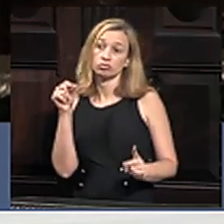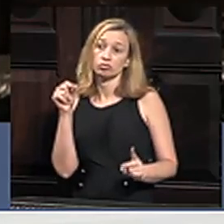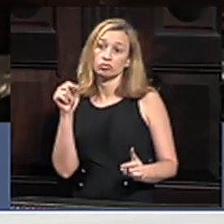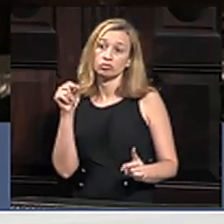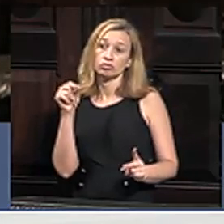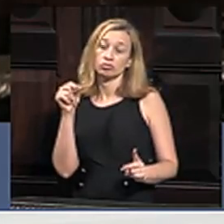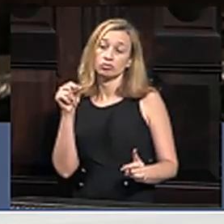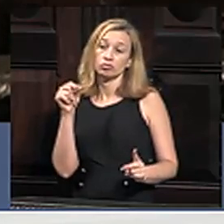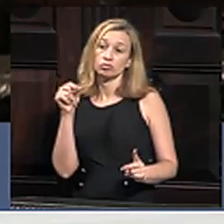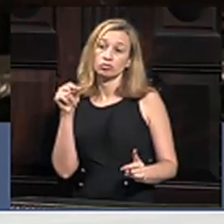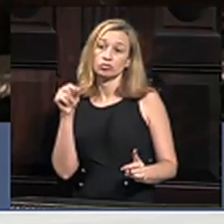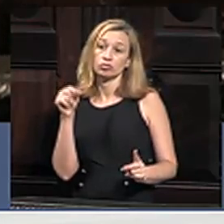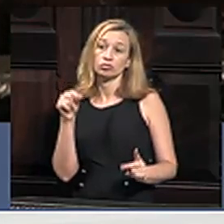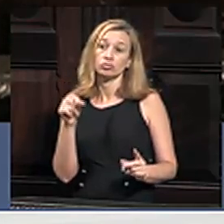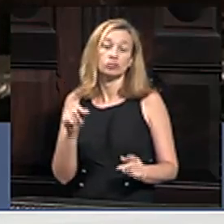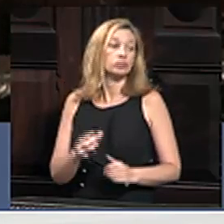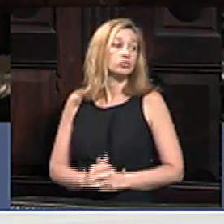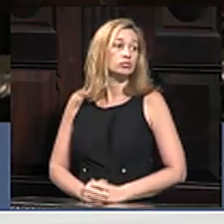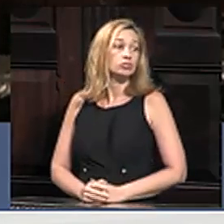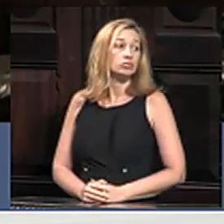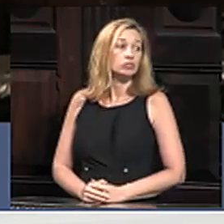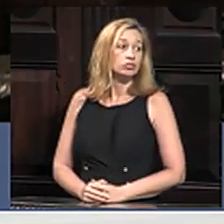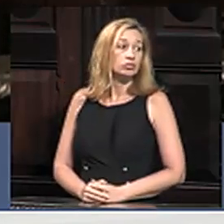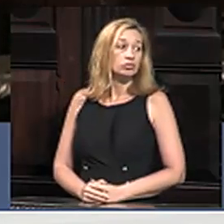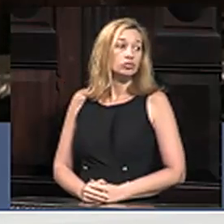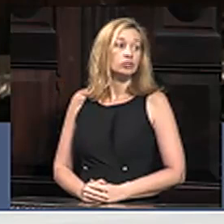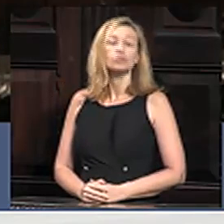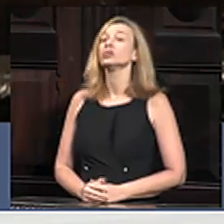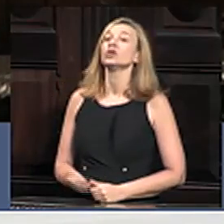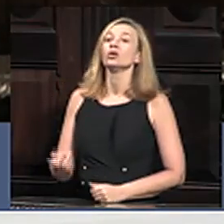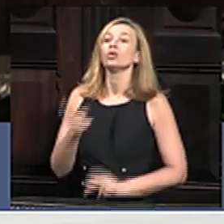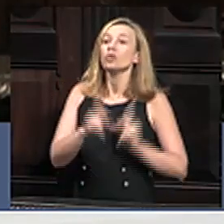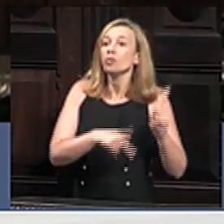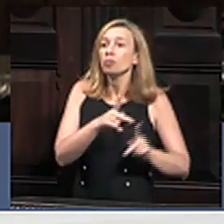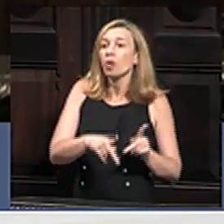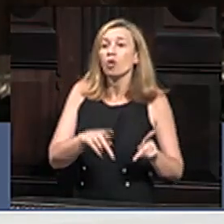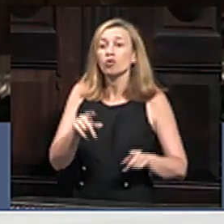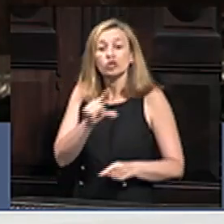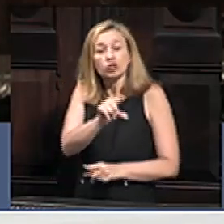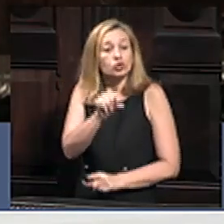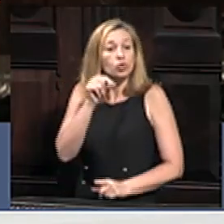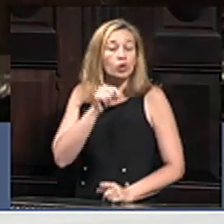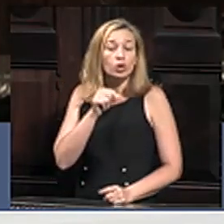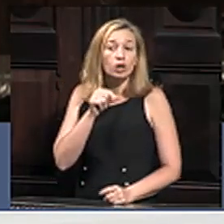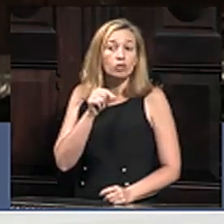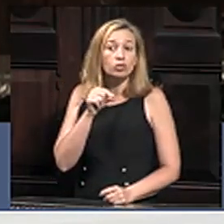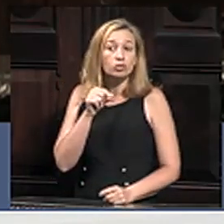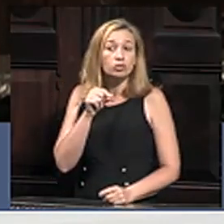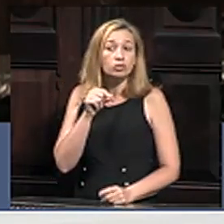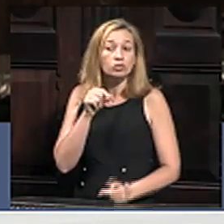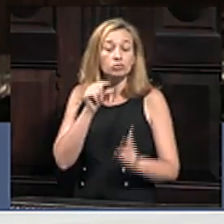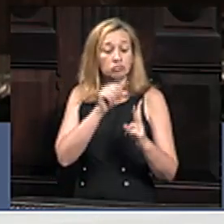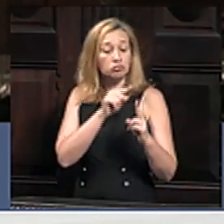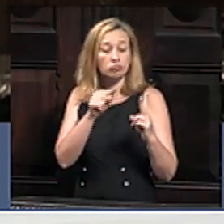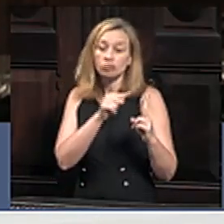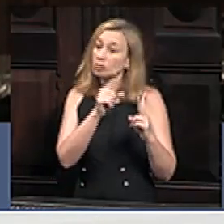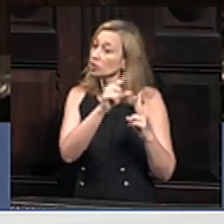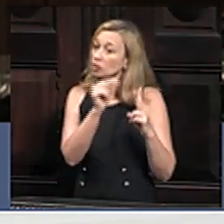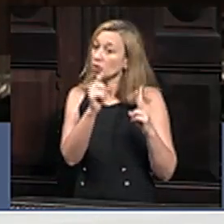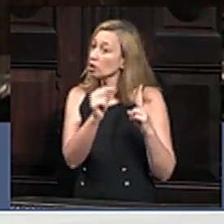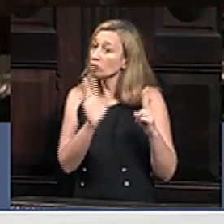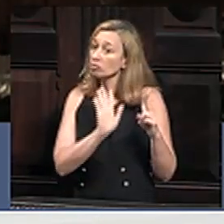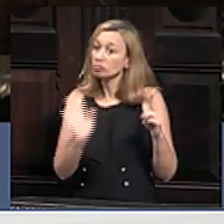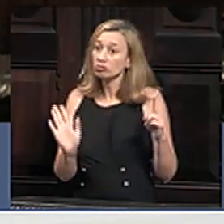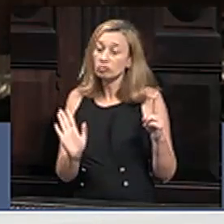chamado a se manifestar, elegeu seus governantes e elegeu seus representantes